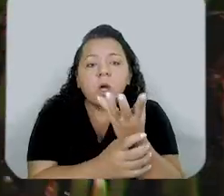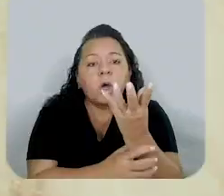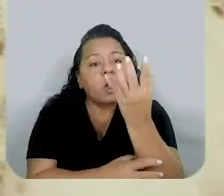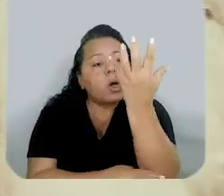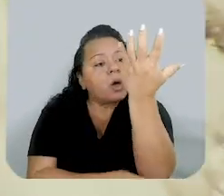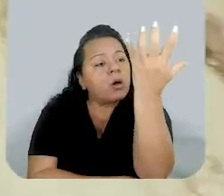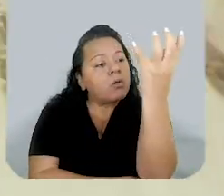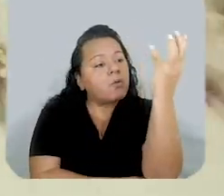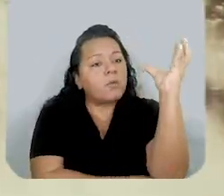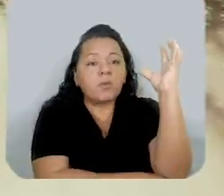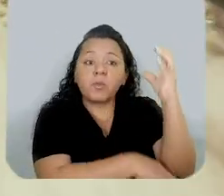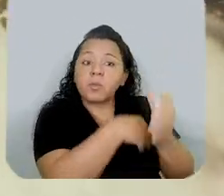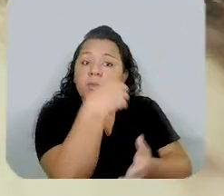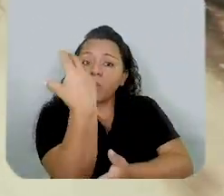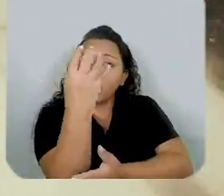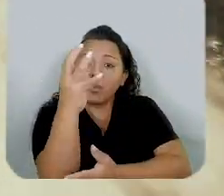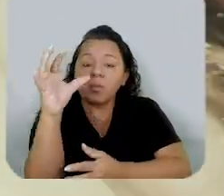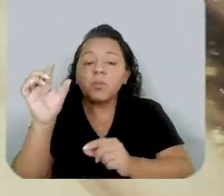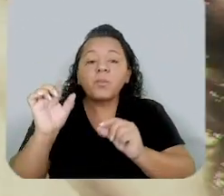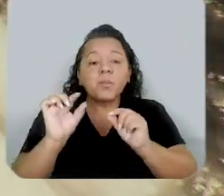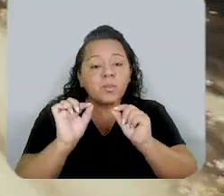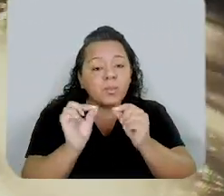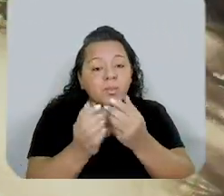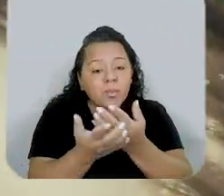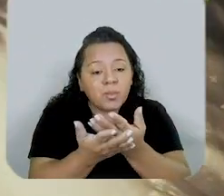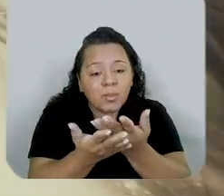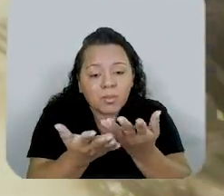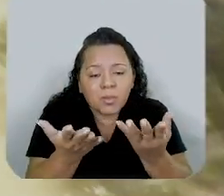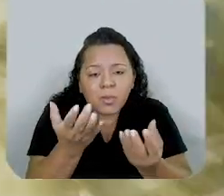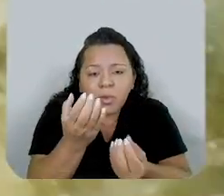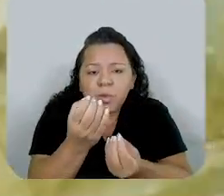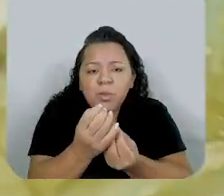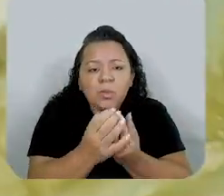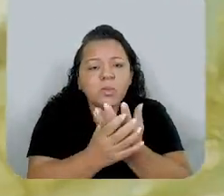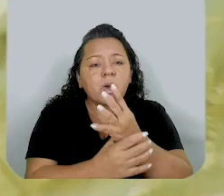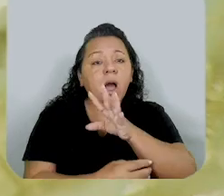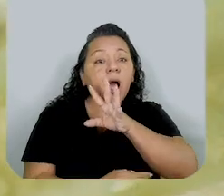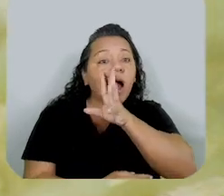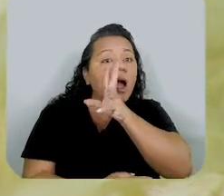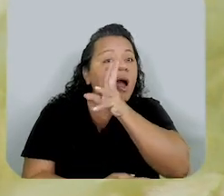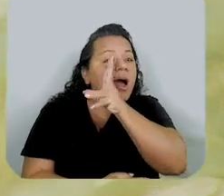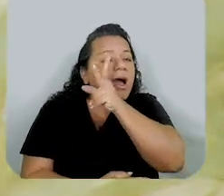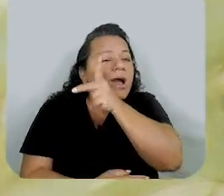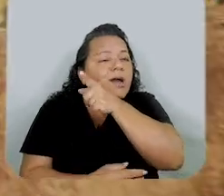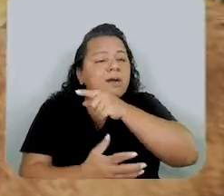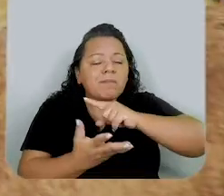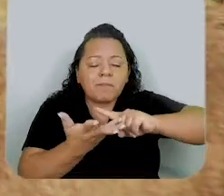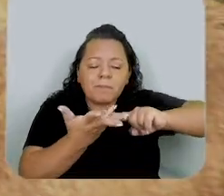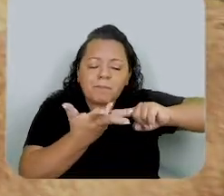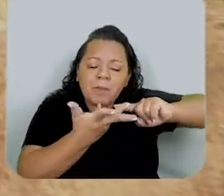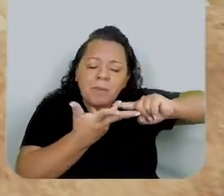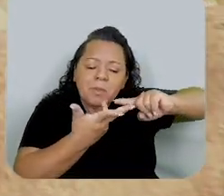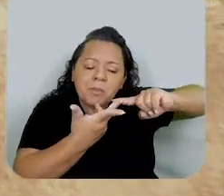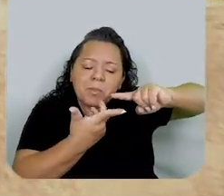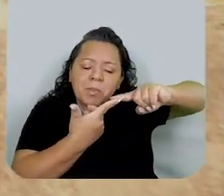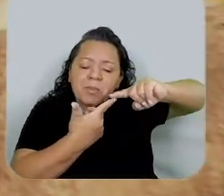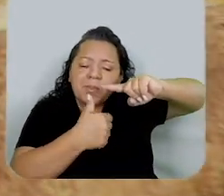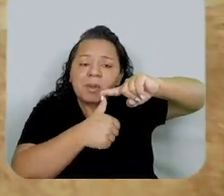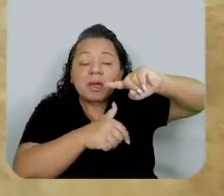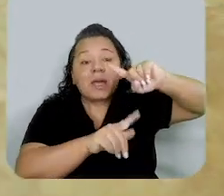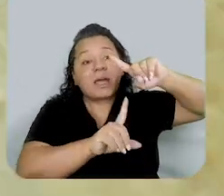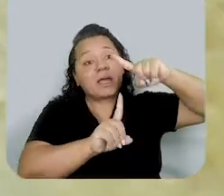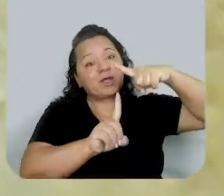roupa dela. E dentro da floresta fizeram com que surgissem animais de todos os